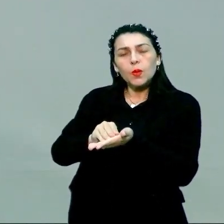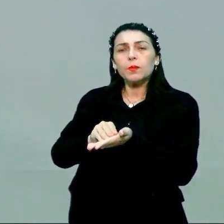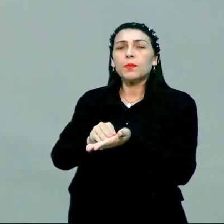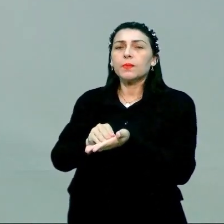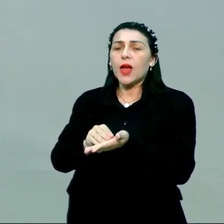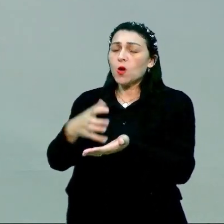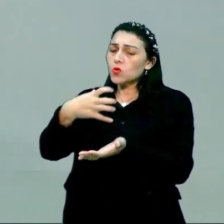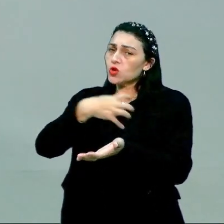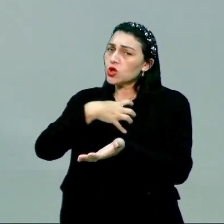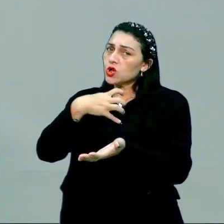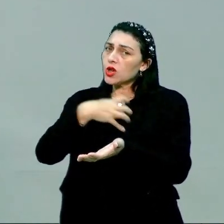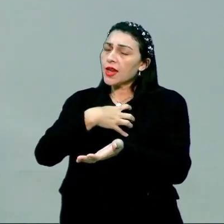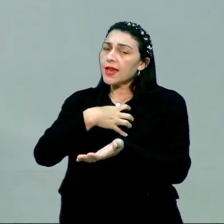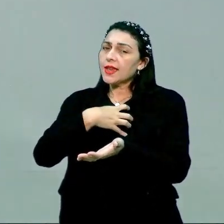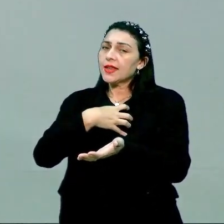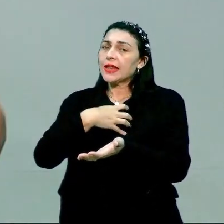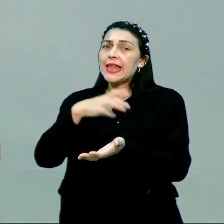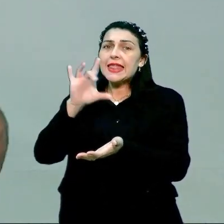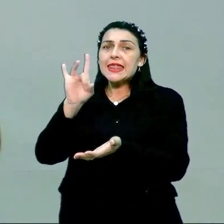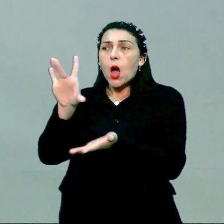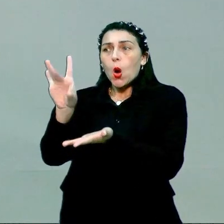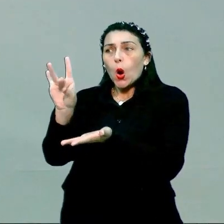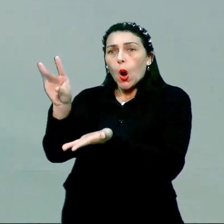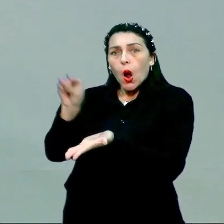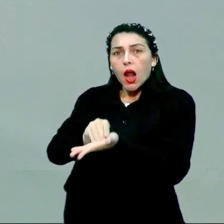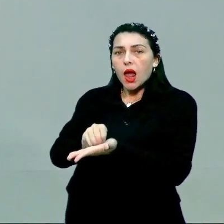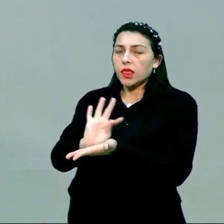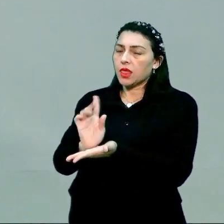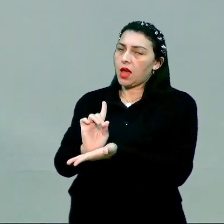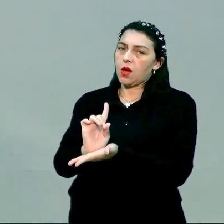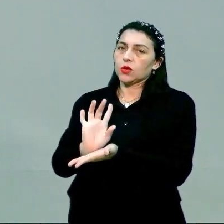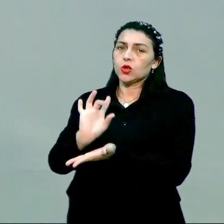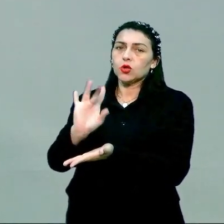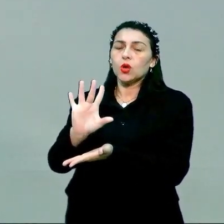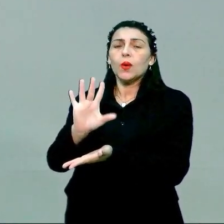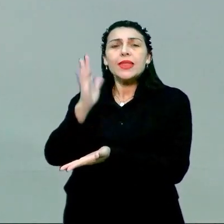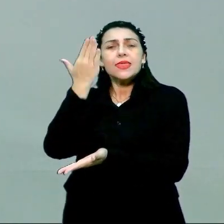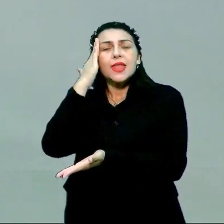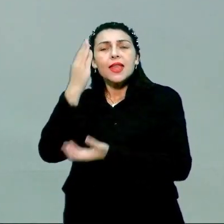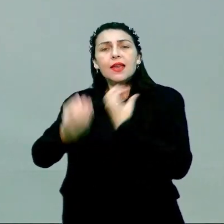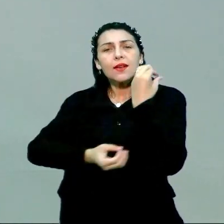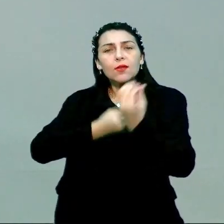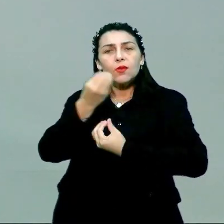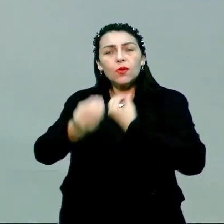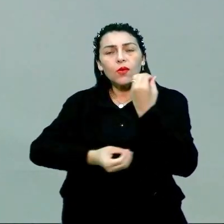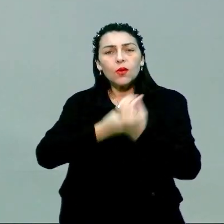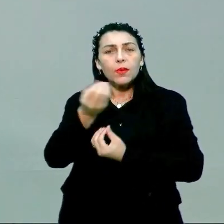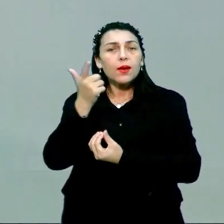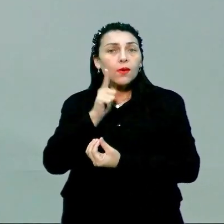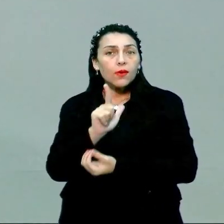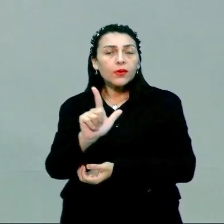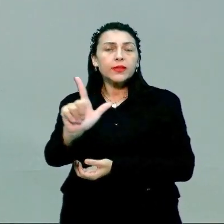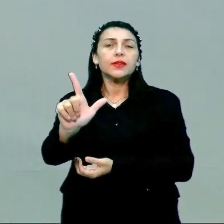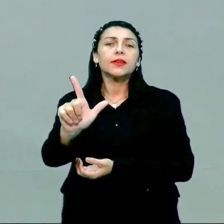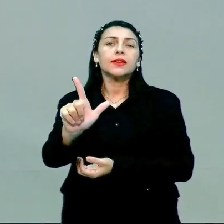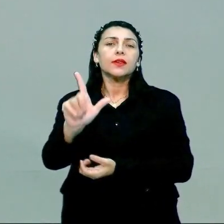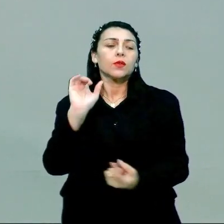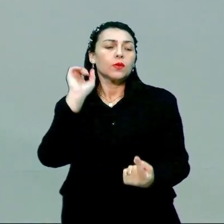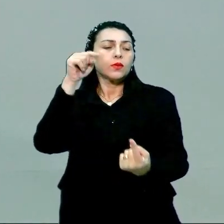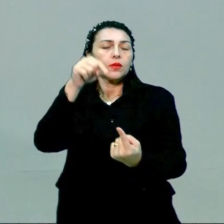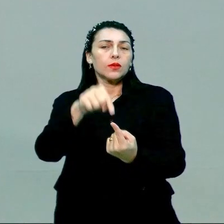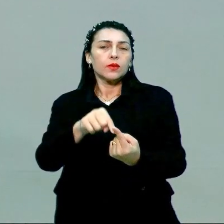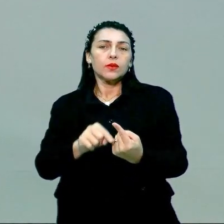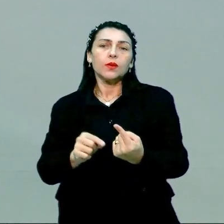digo a maneira da pessoa escrever, não copiar a redação da pessoa, mas entender como que ela conseguiu alcançar essa